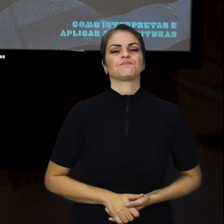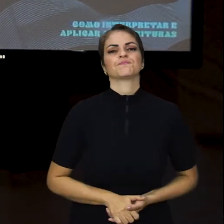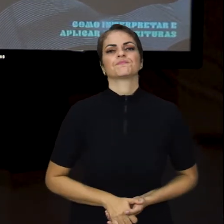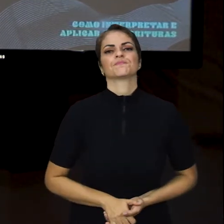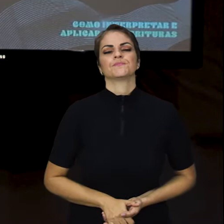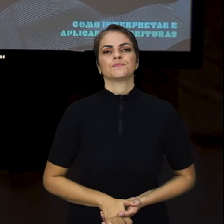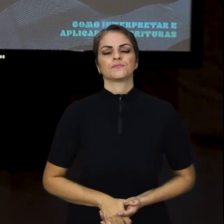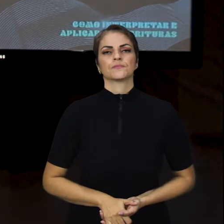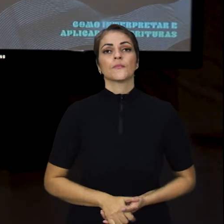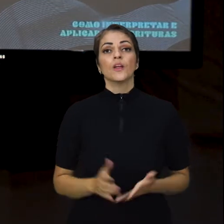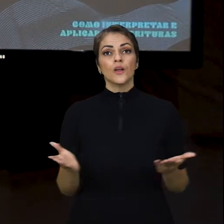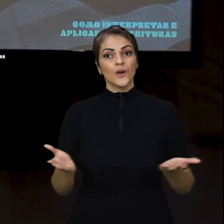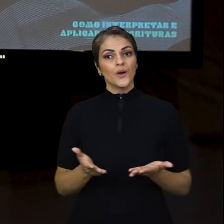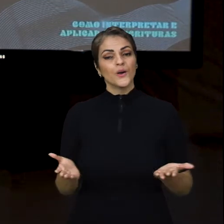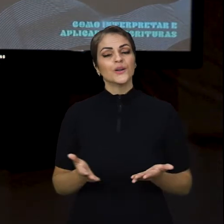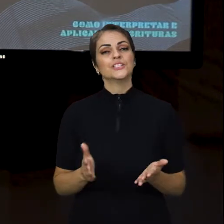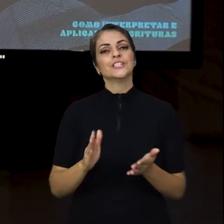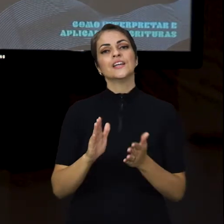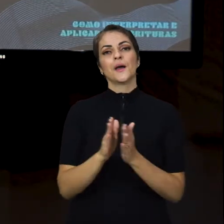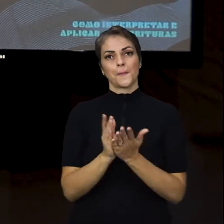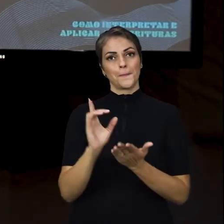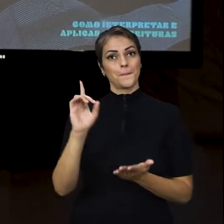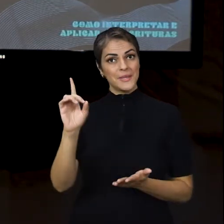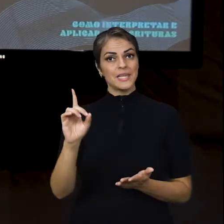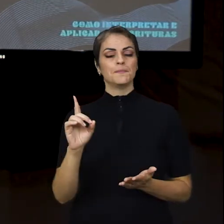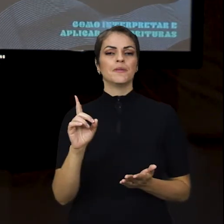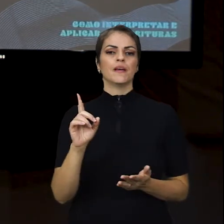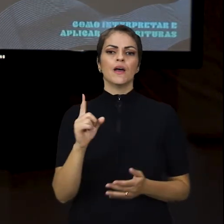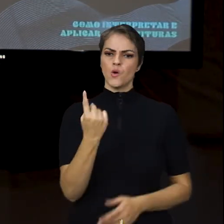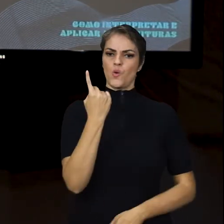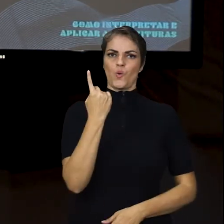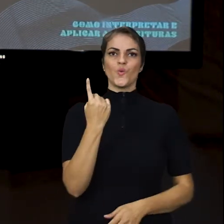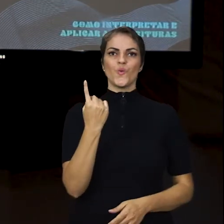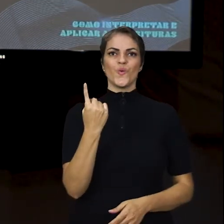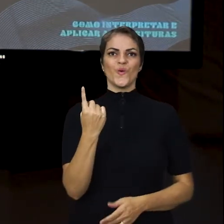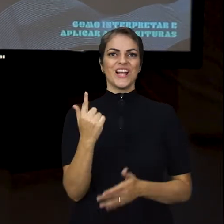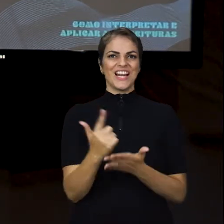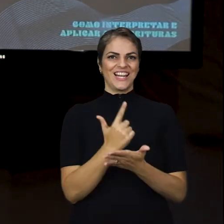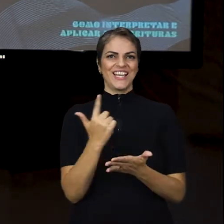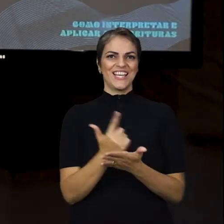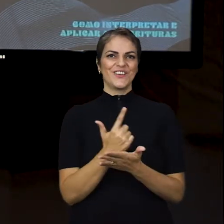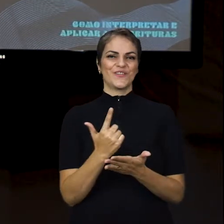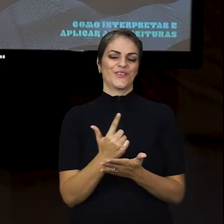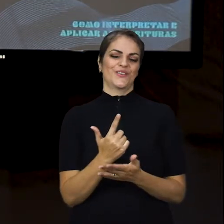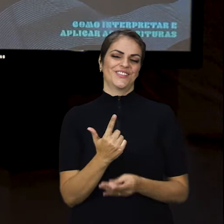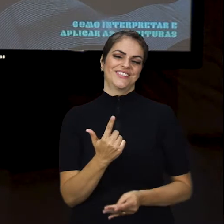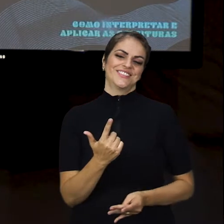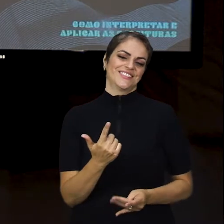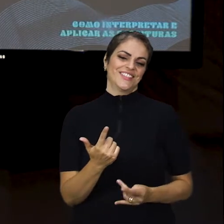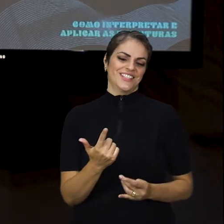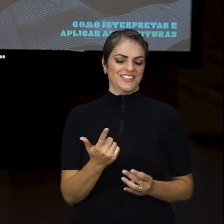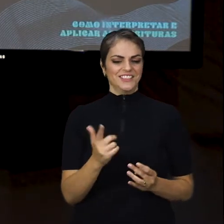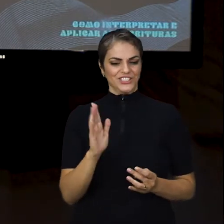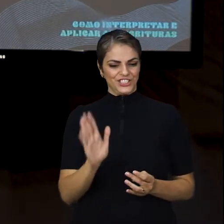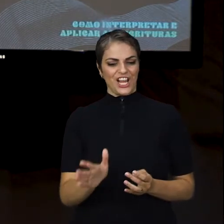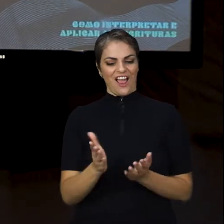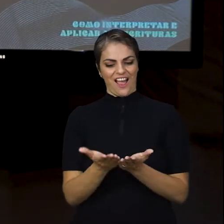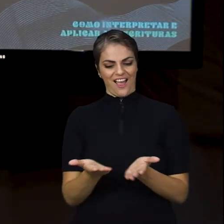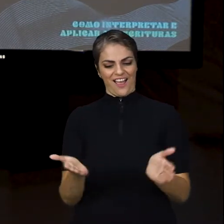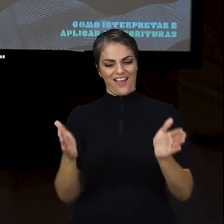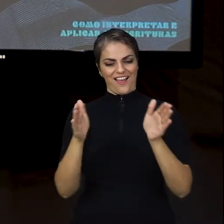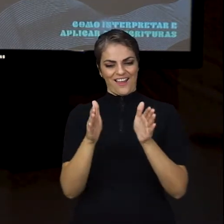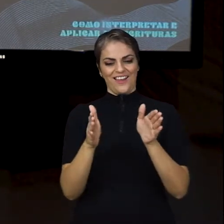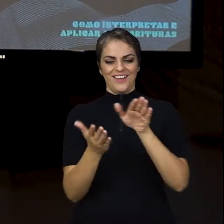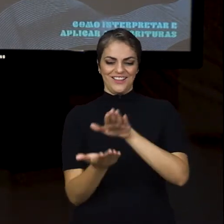curiosamente, nós temos hoje a Bíblia no formato de um livro só, compilado, todo encapado, encadernado